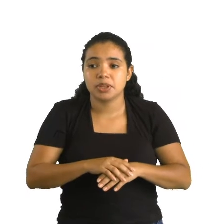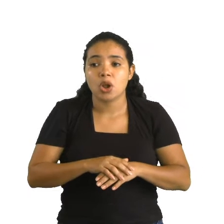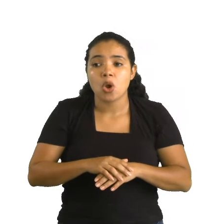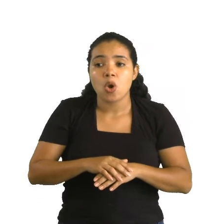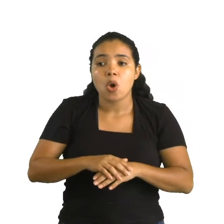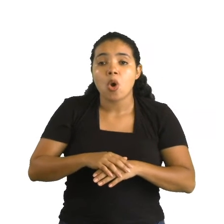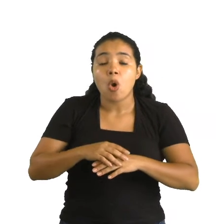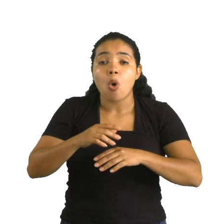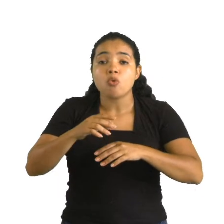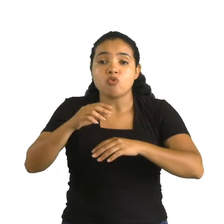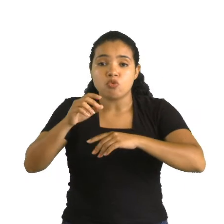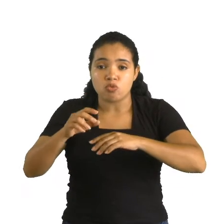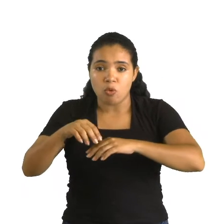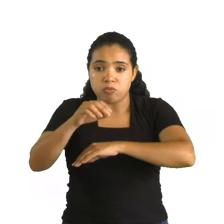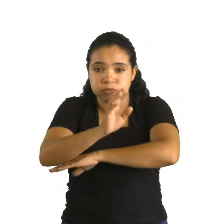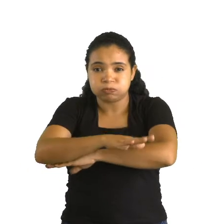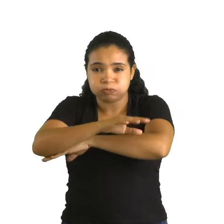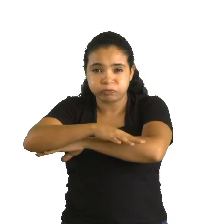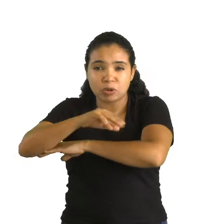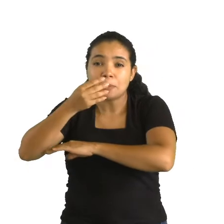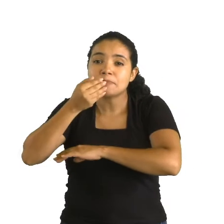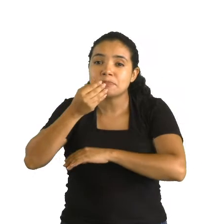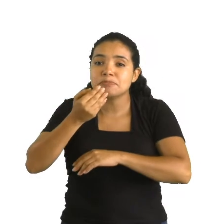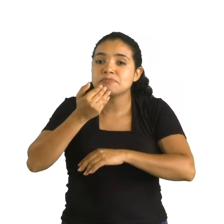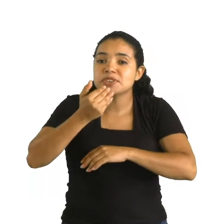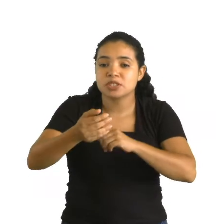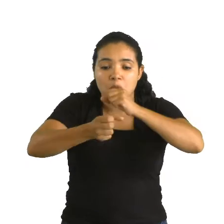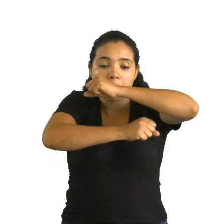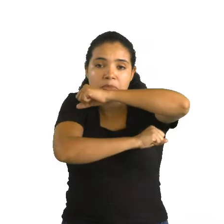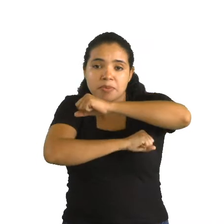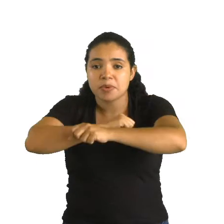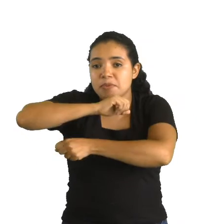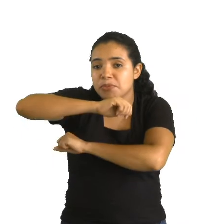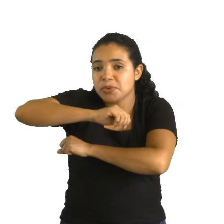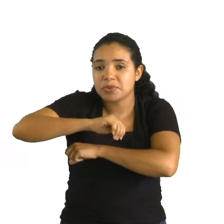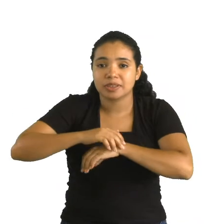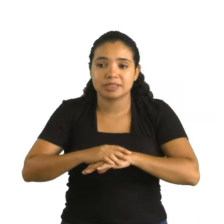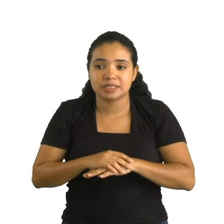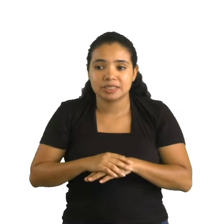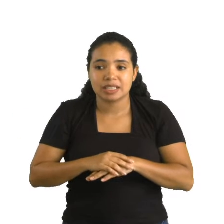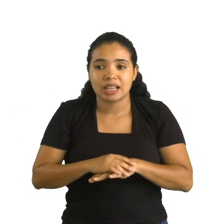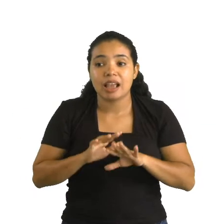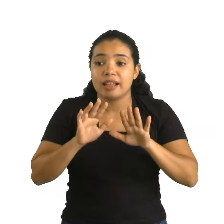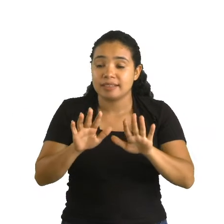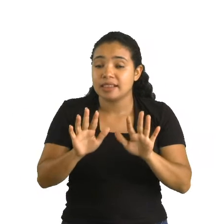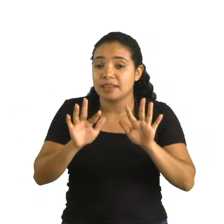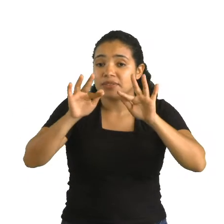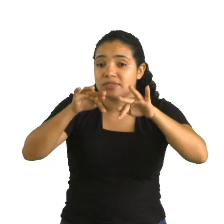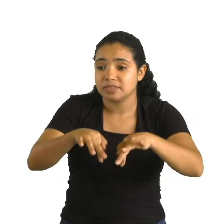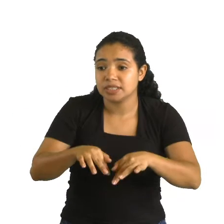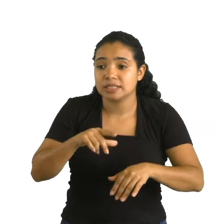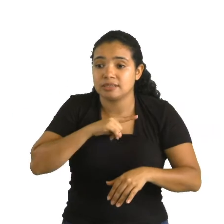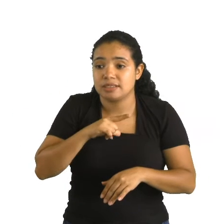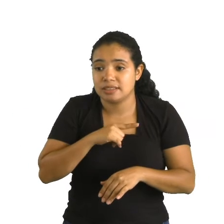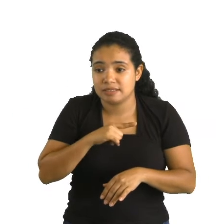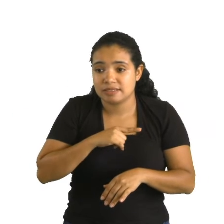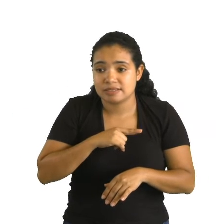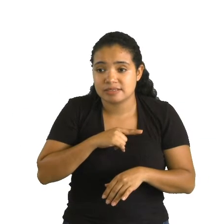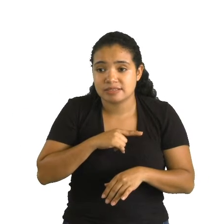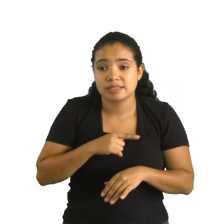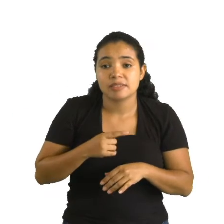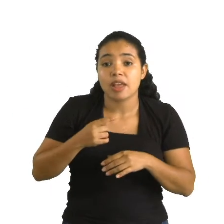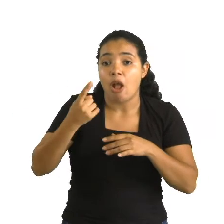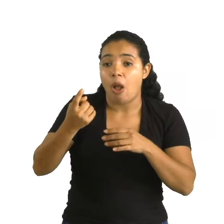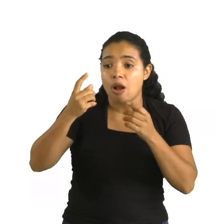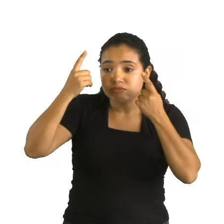e o gambá pediu um desodorante. Ah, até que enfim parece que vamos ter ar mais puro na